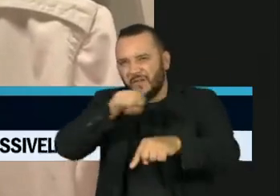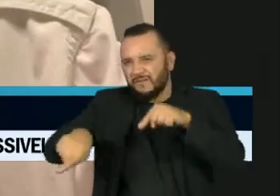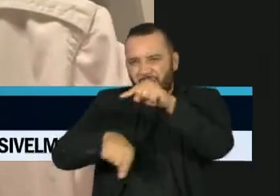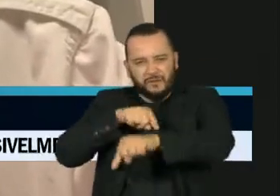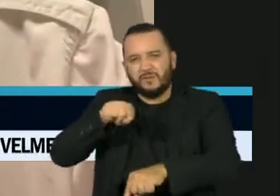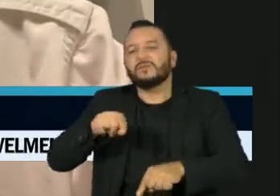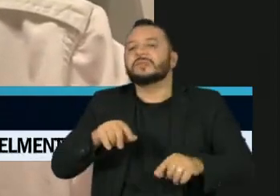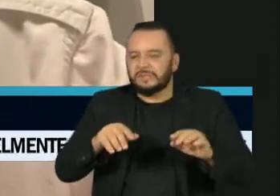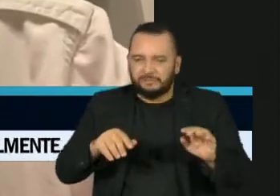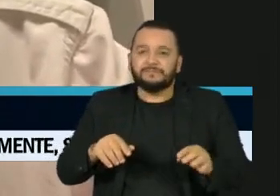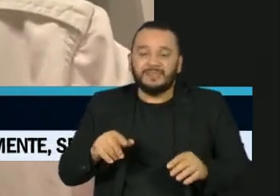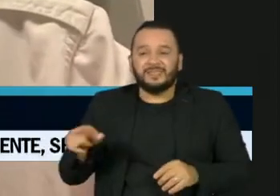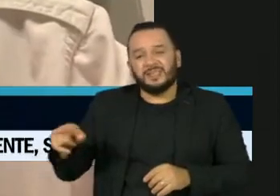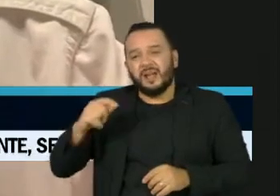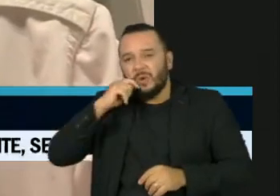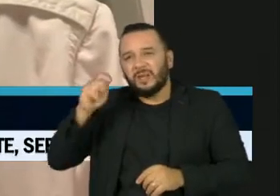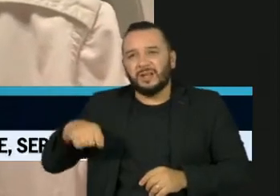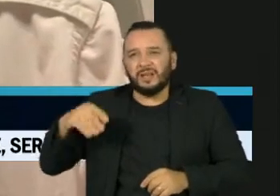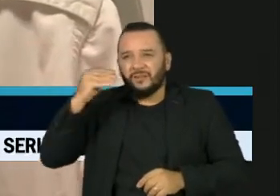última geração, etc.